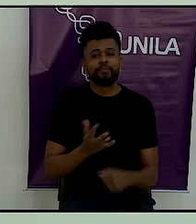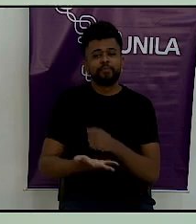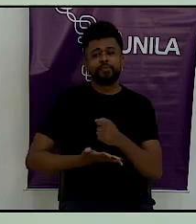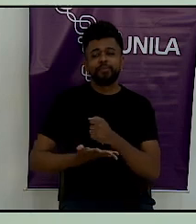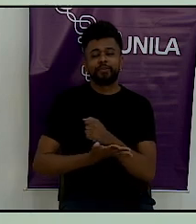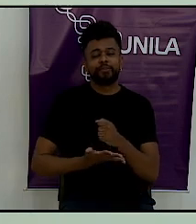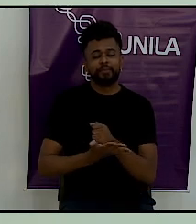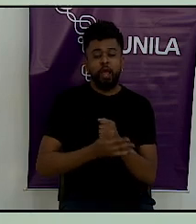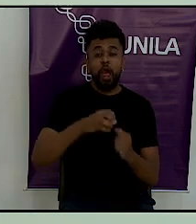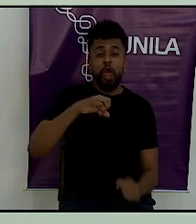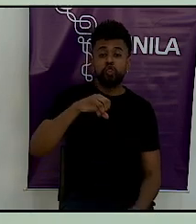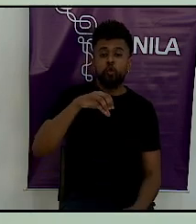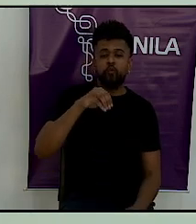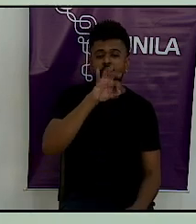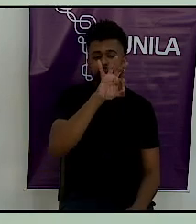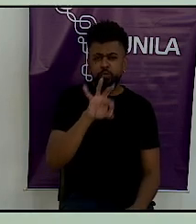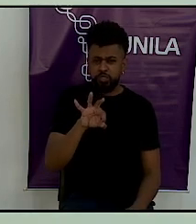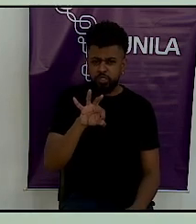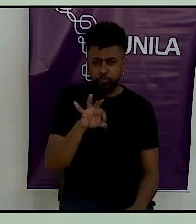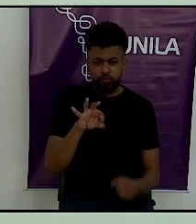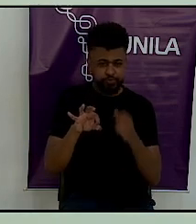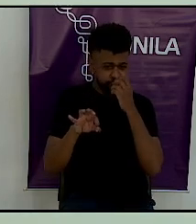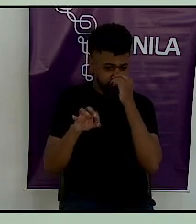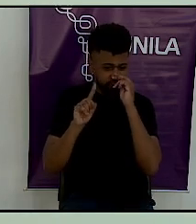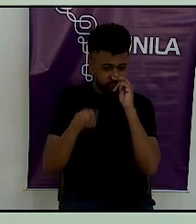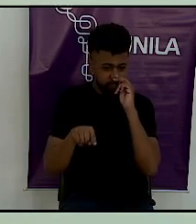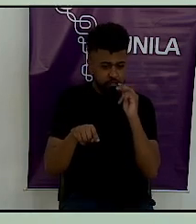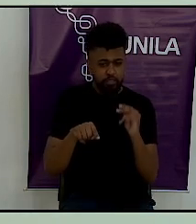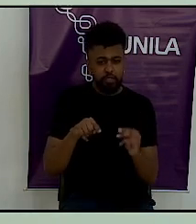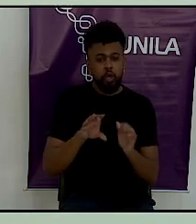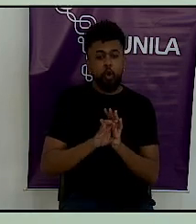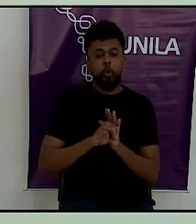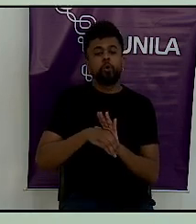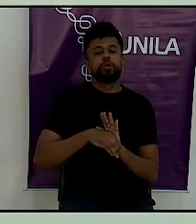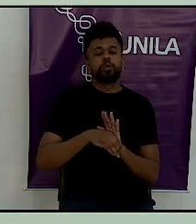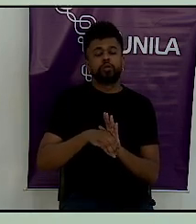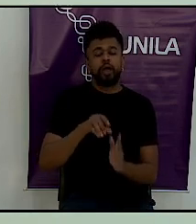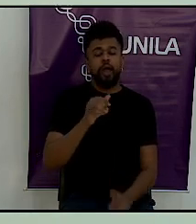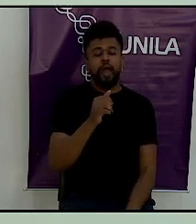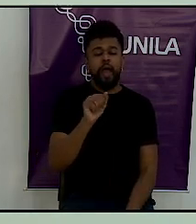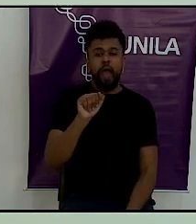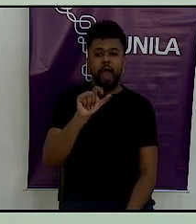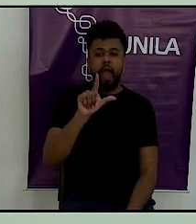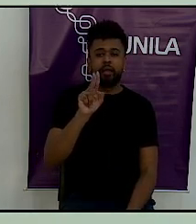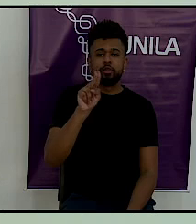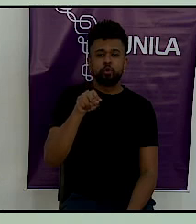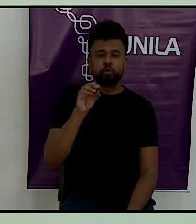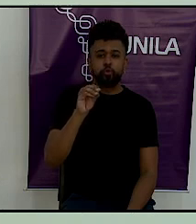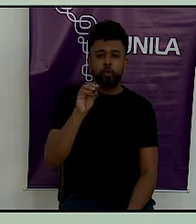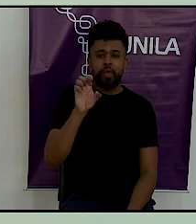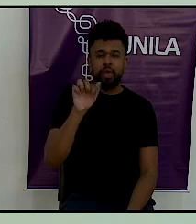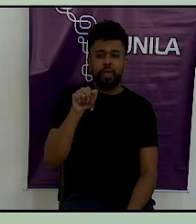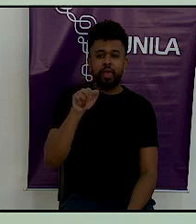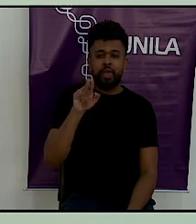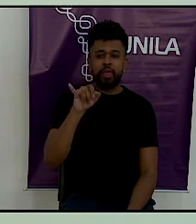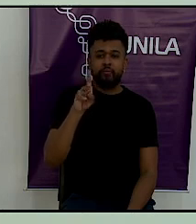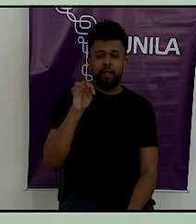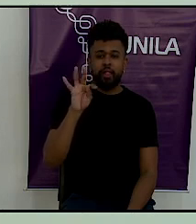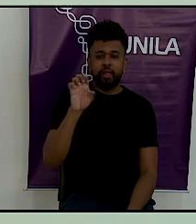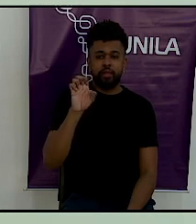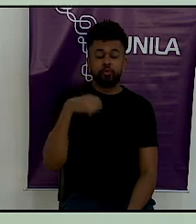basicamente, 90% dessa fórmula é um conceito que a gente chama de aluno equivalente. Então, a gente